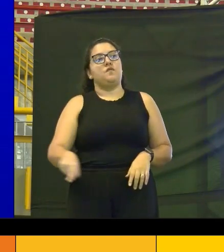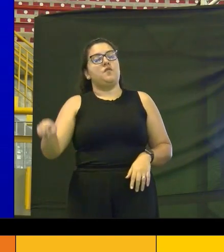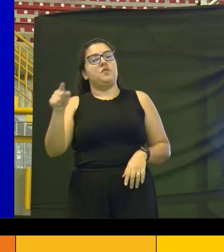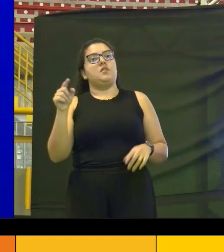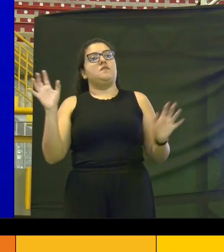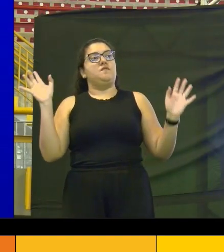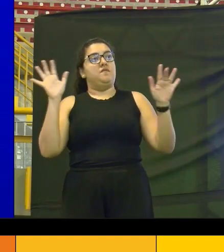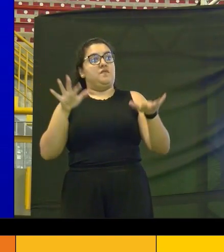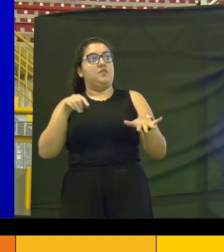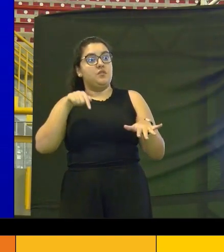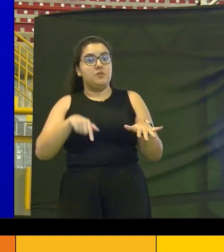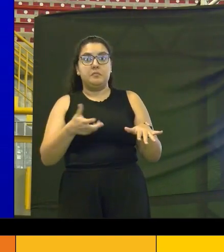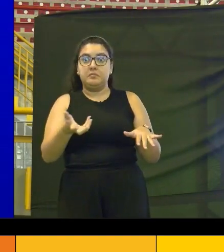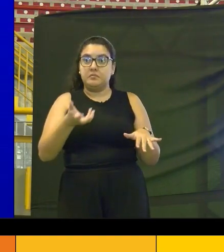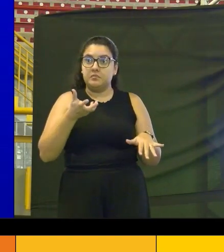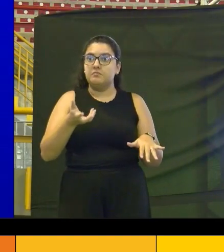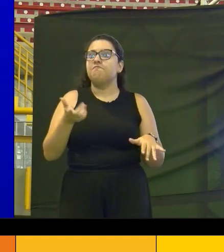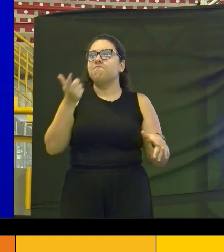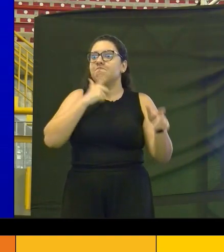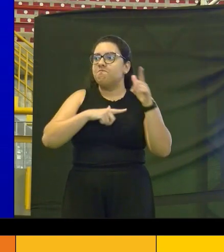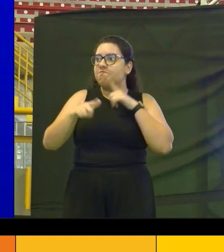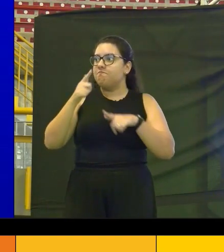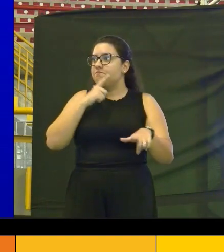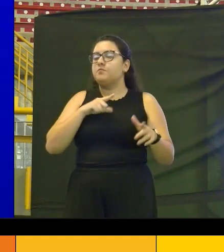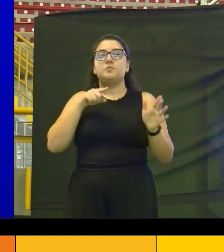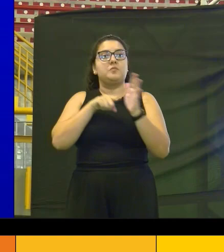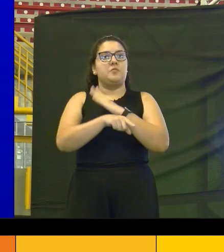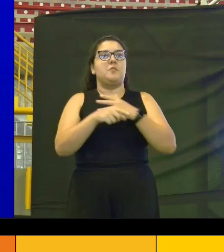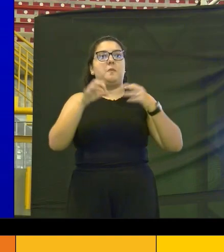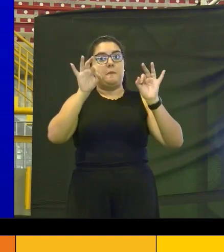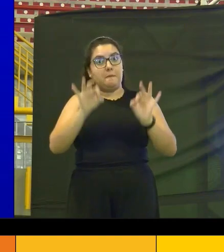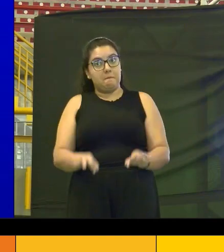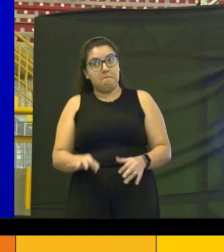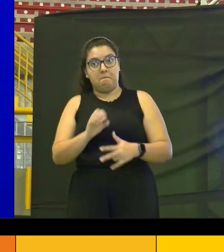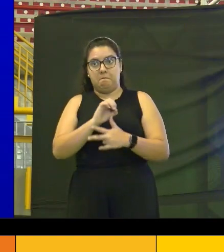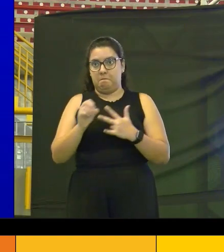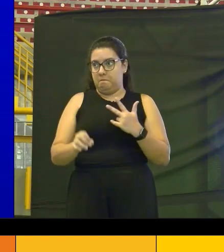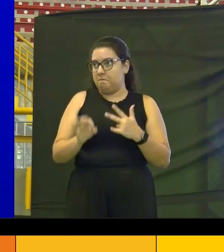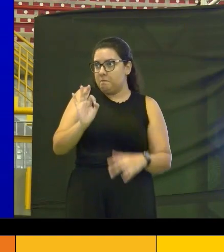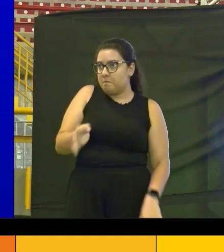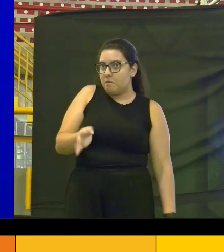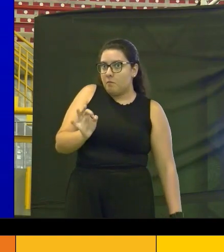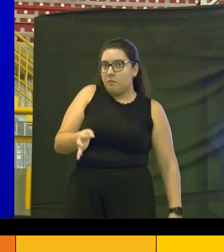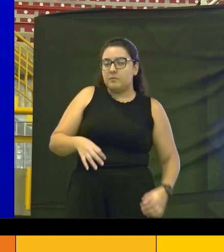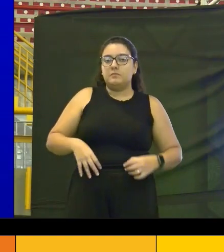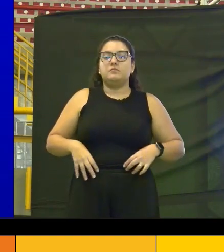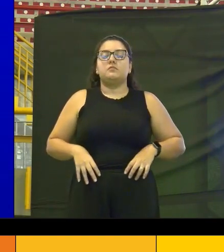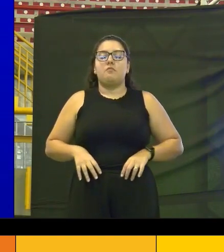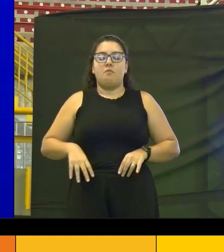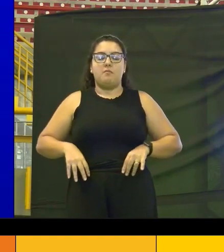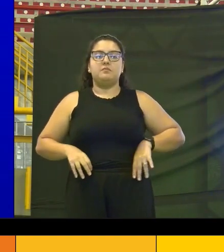estão aqui querendo acertar a questão do Enem. Não é verdade?